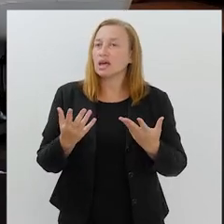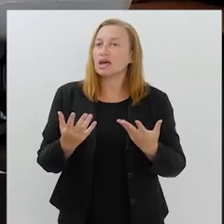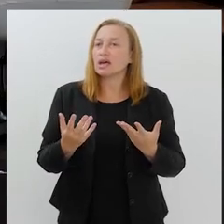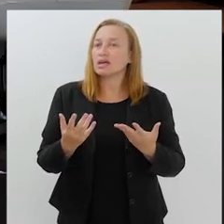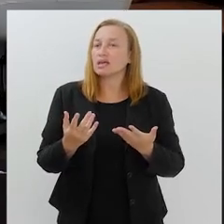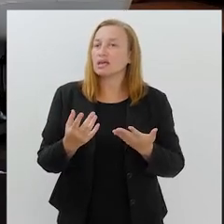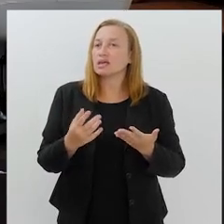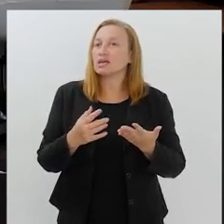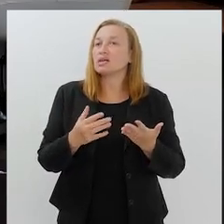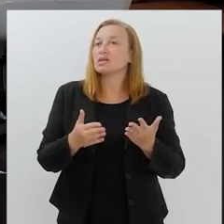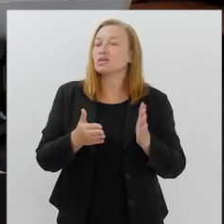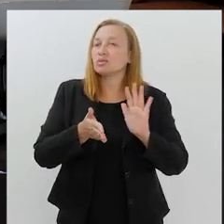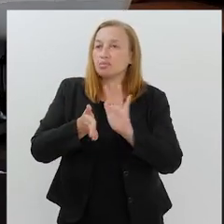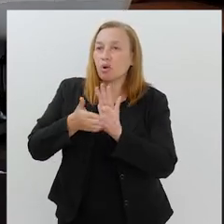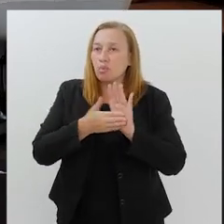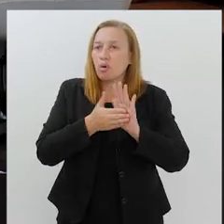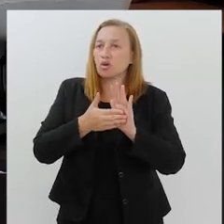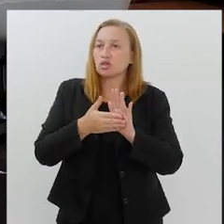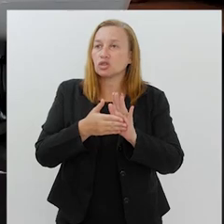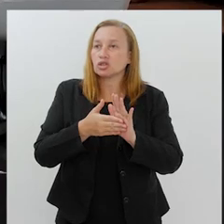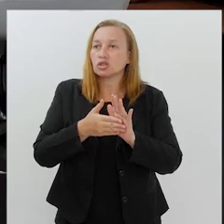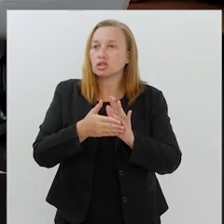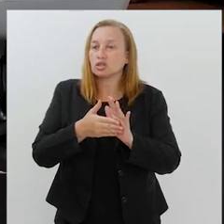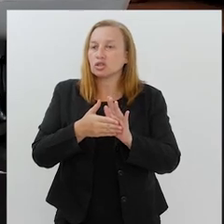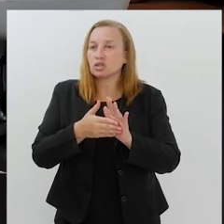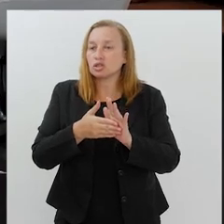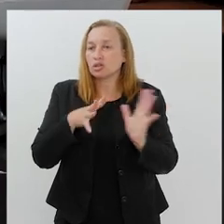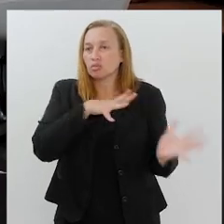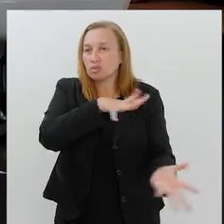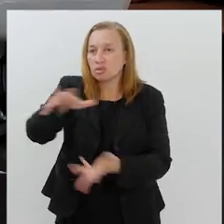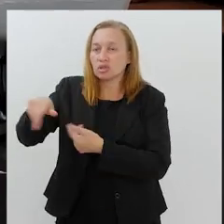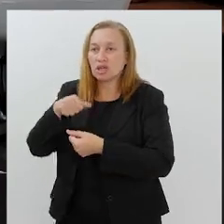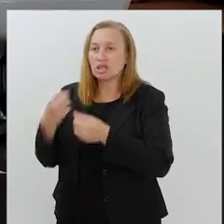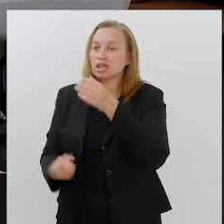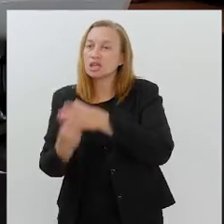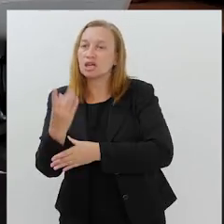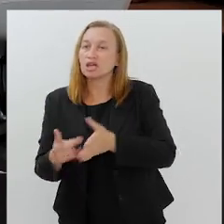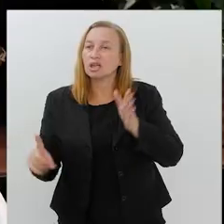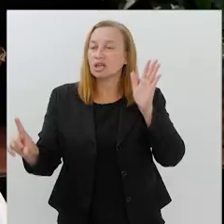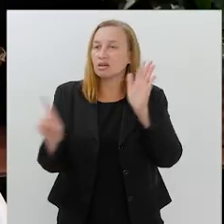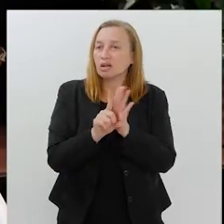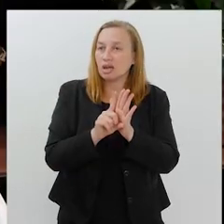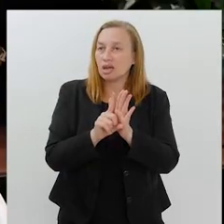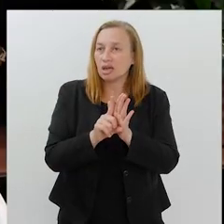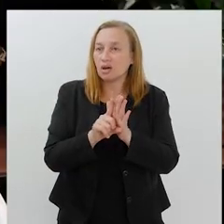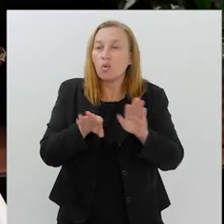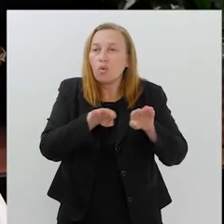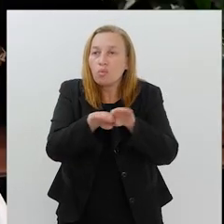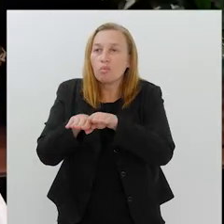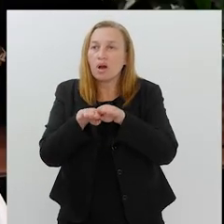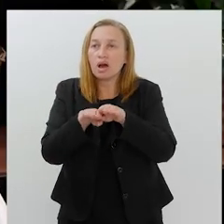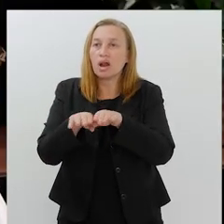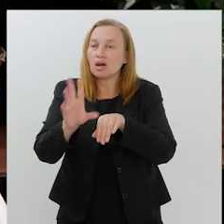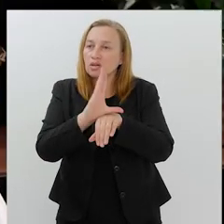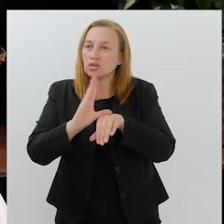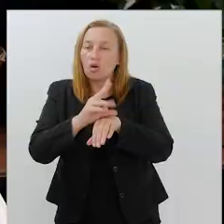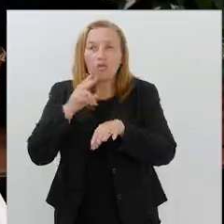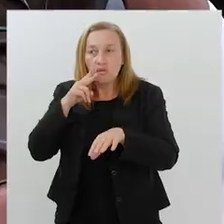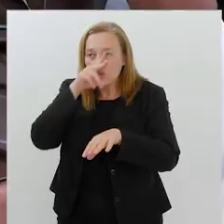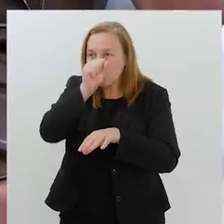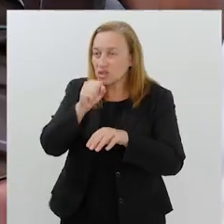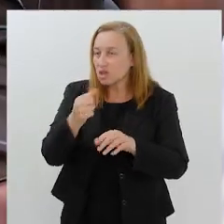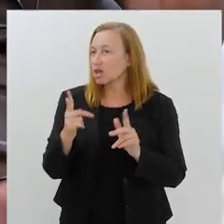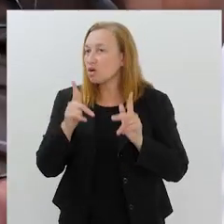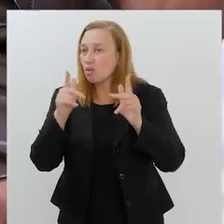Convenções esses tratados internacionais eles viram leis equipar a constituição com tanta